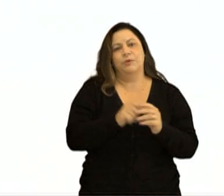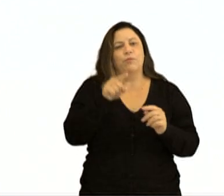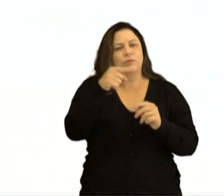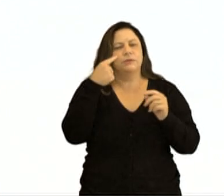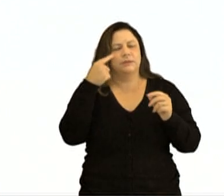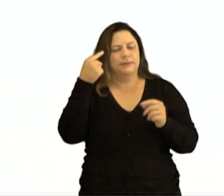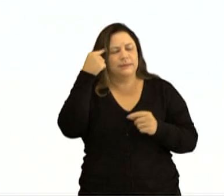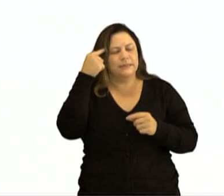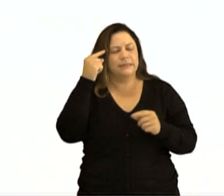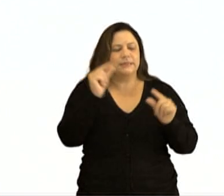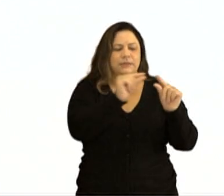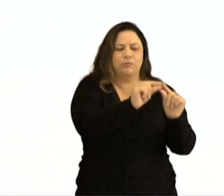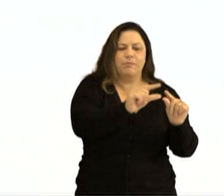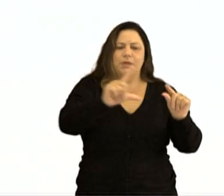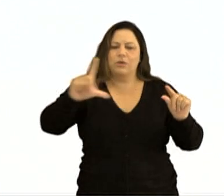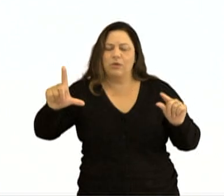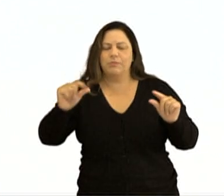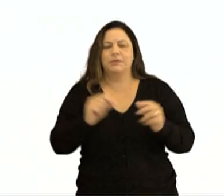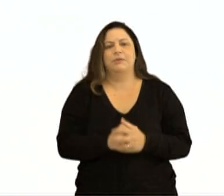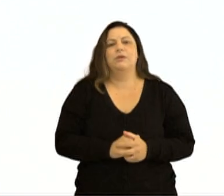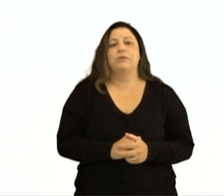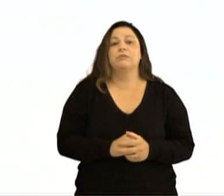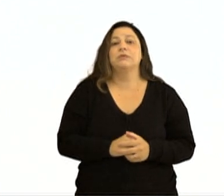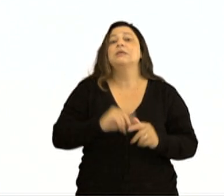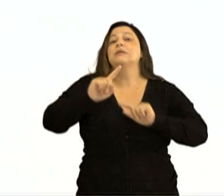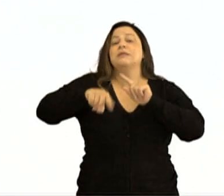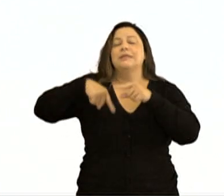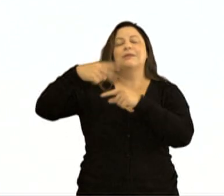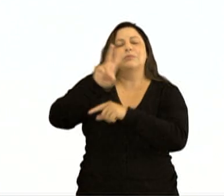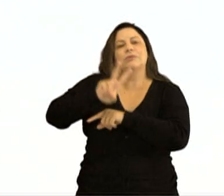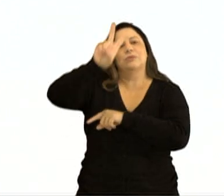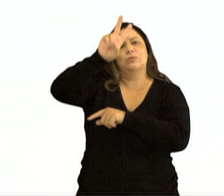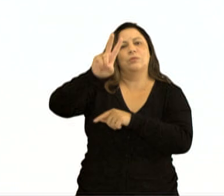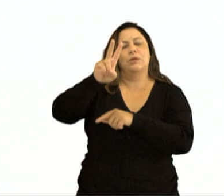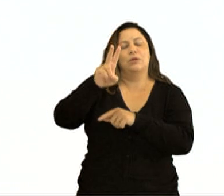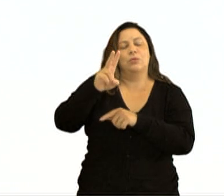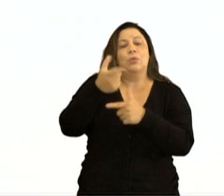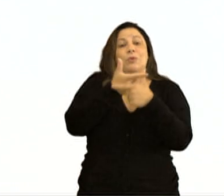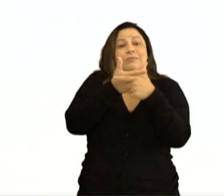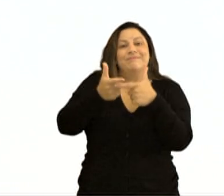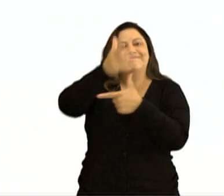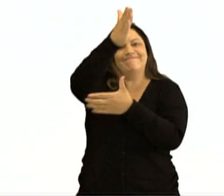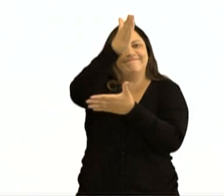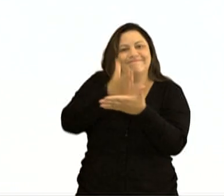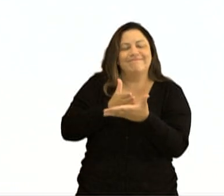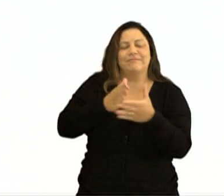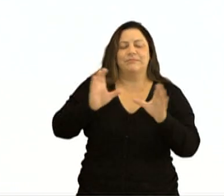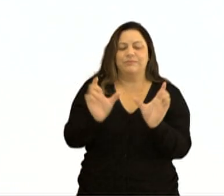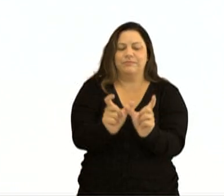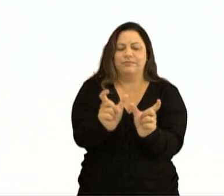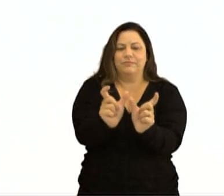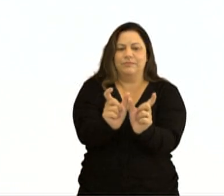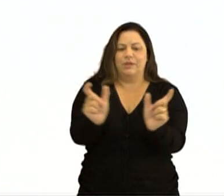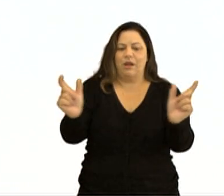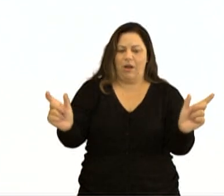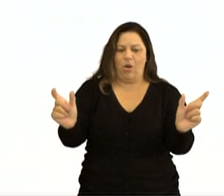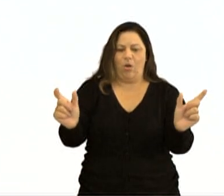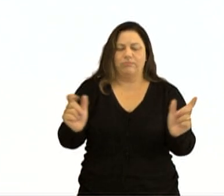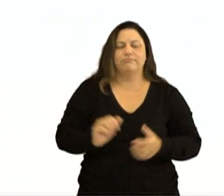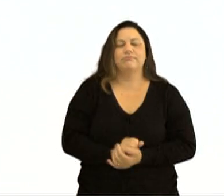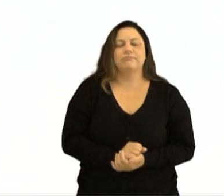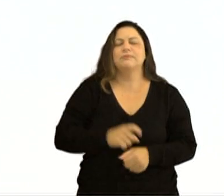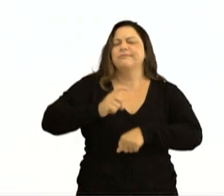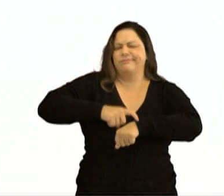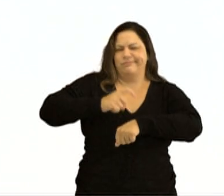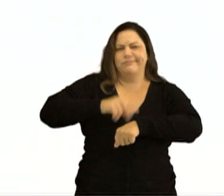ver. E depois vocês vão ver o valor que divide exatamente o meio desse rol de medidas. Vou dar um tempinho para